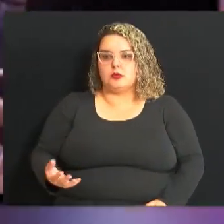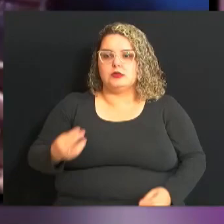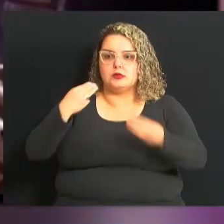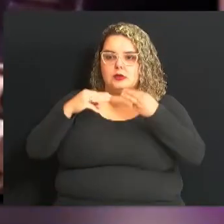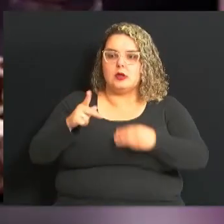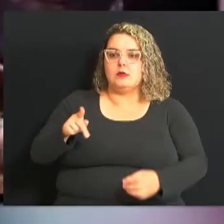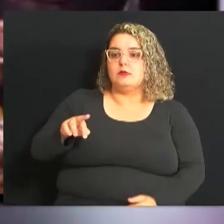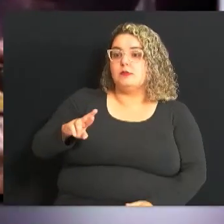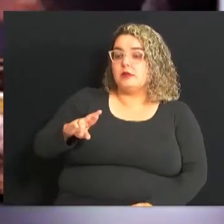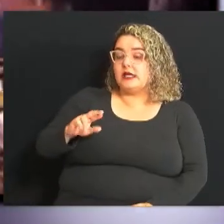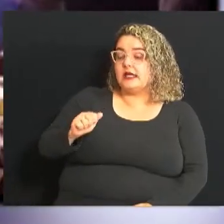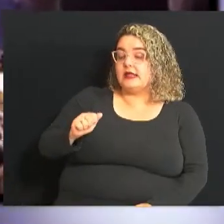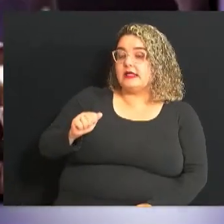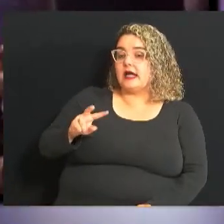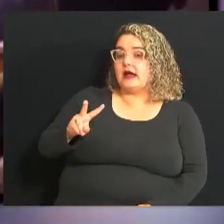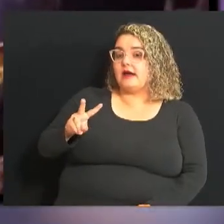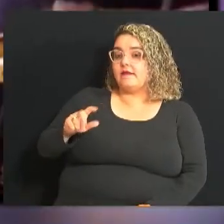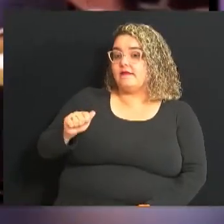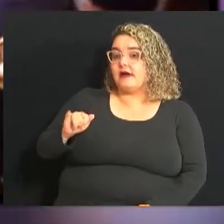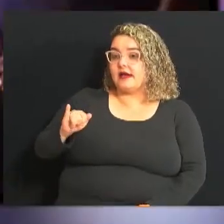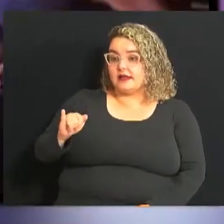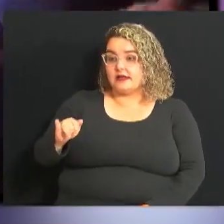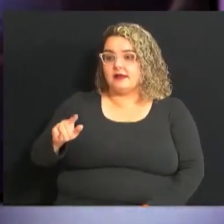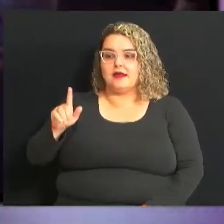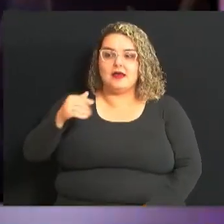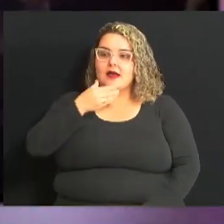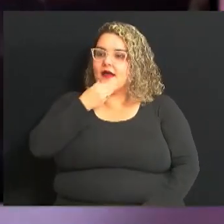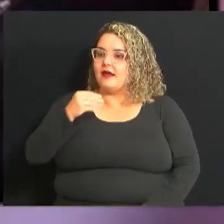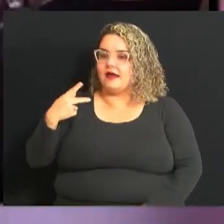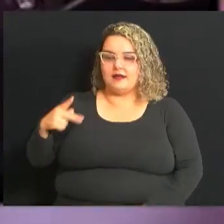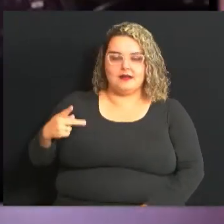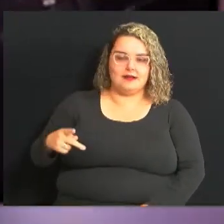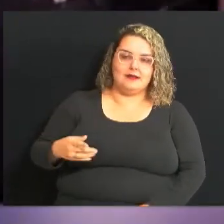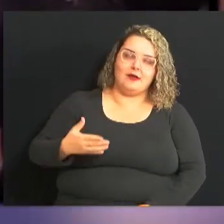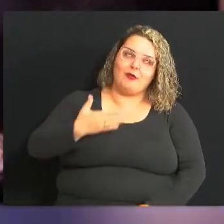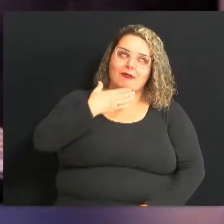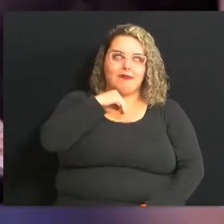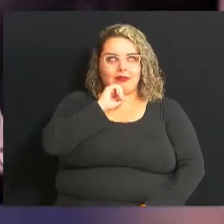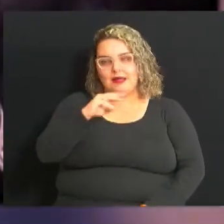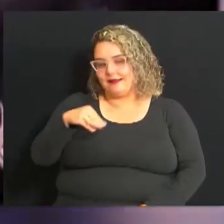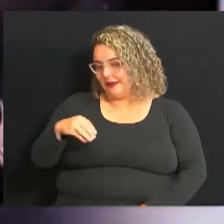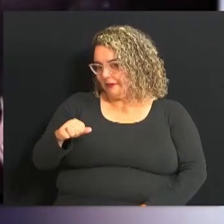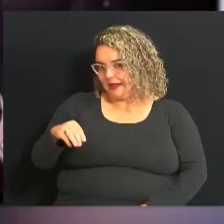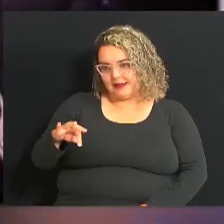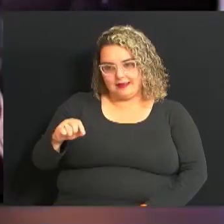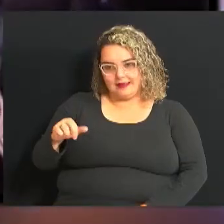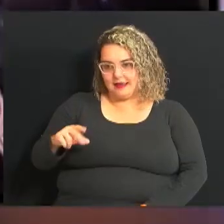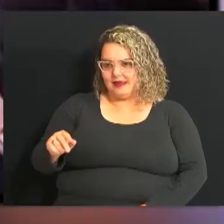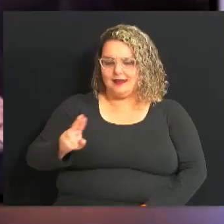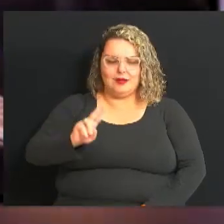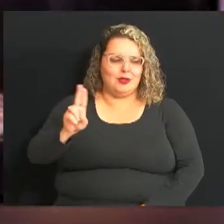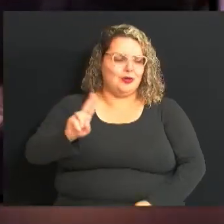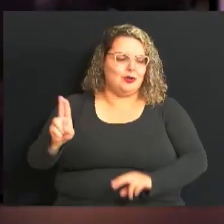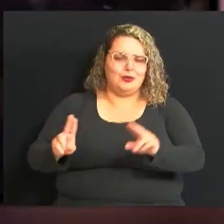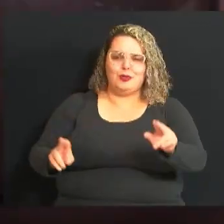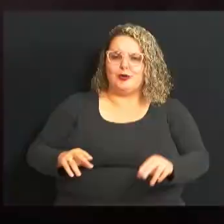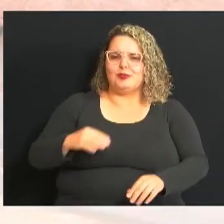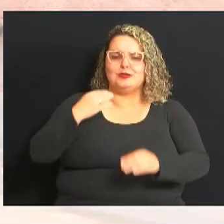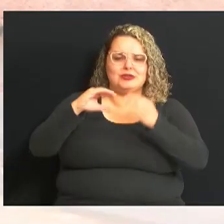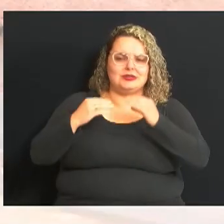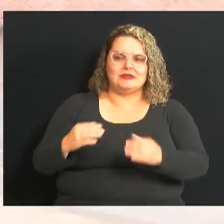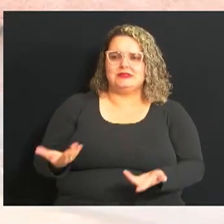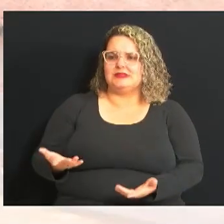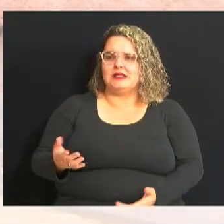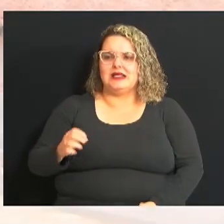Biravaí, que Biravaí, ele é o pai da matéria, né? Então todos esses artistas de nome do Brasil aí, citando exemplo,